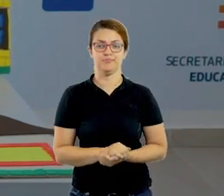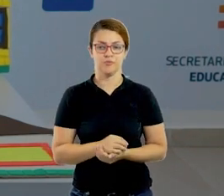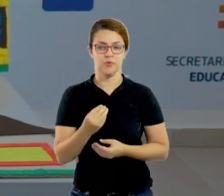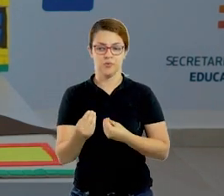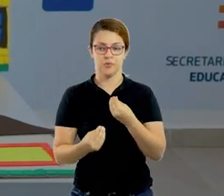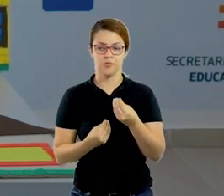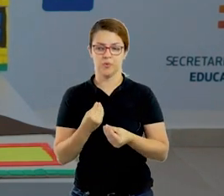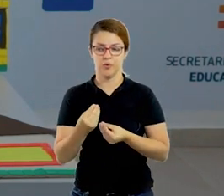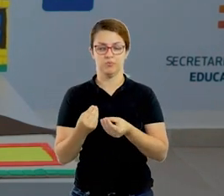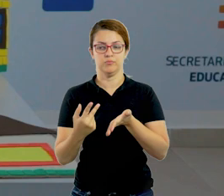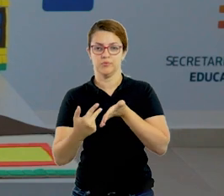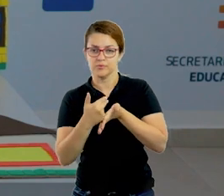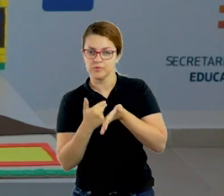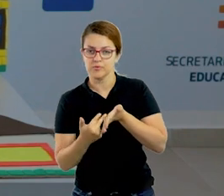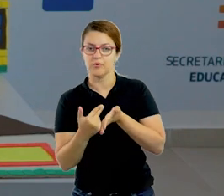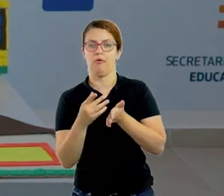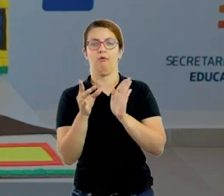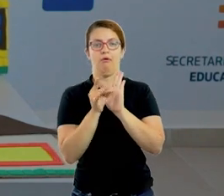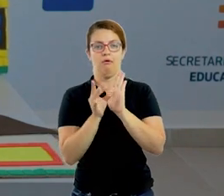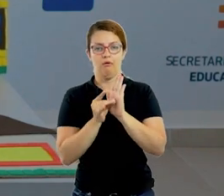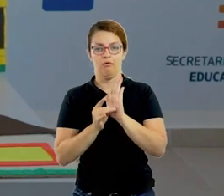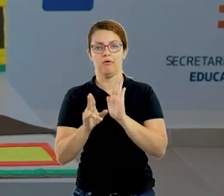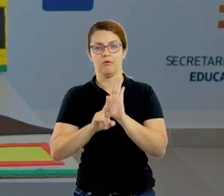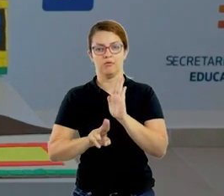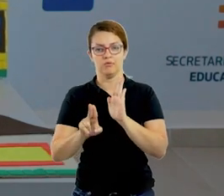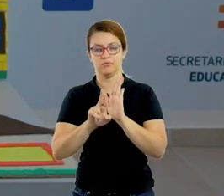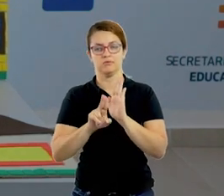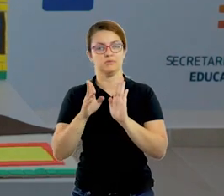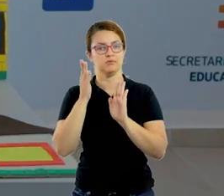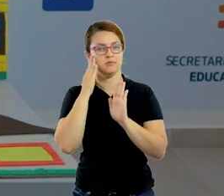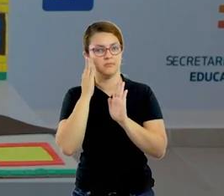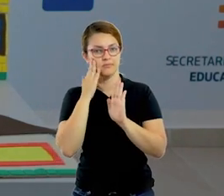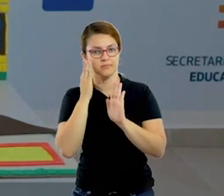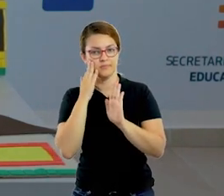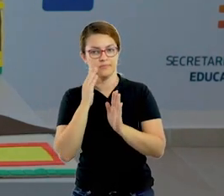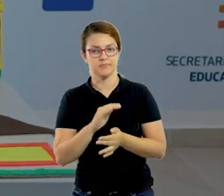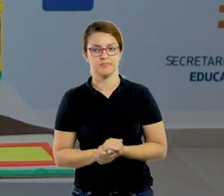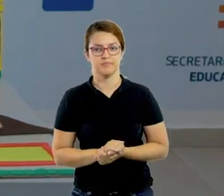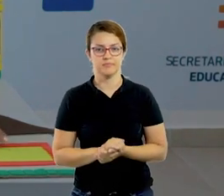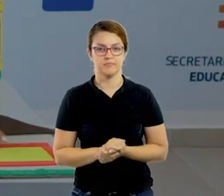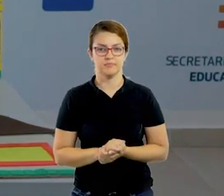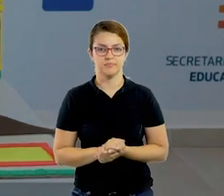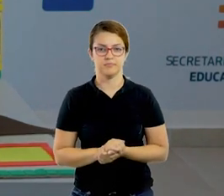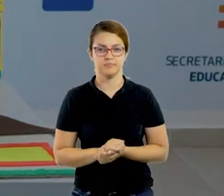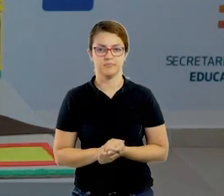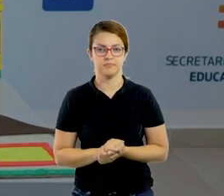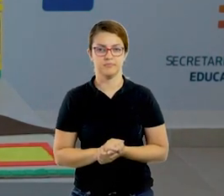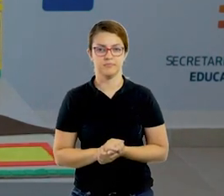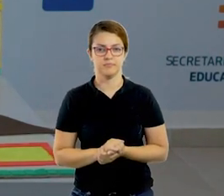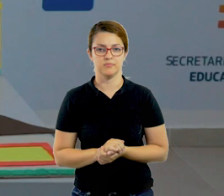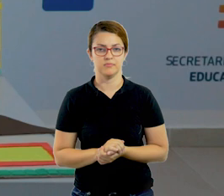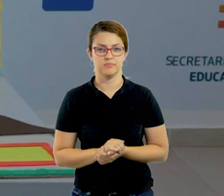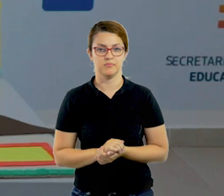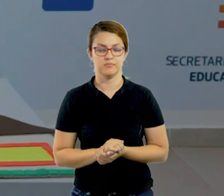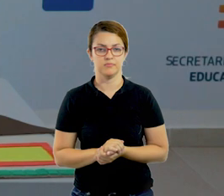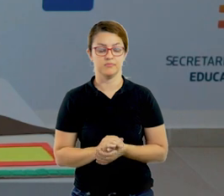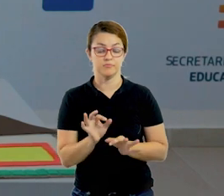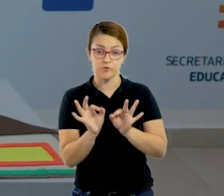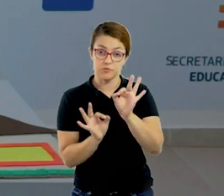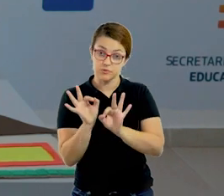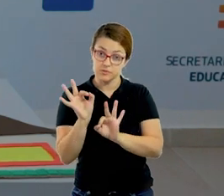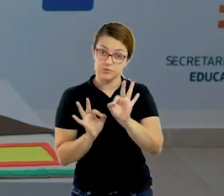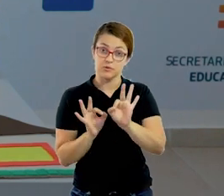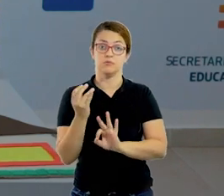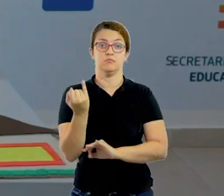Tá bem? Como manusear a tesoura, como usar cola, como saber cortar, como colocar em disposição certa as